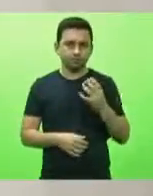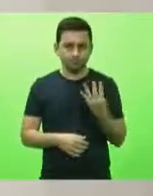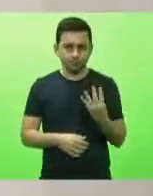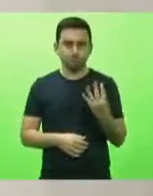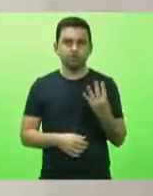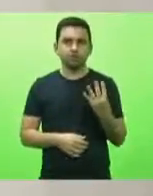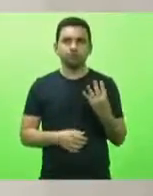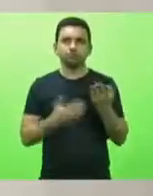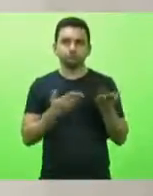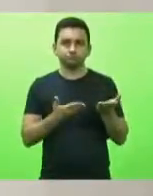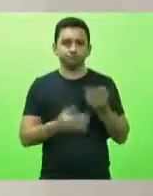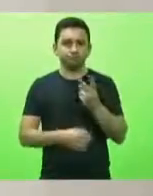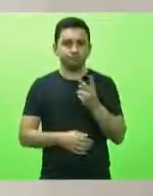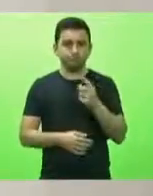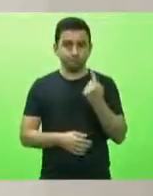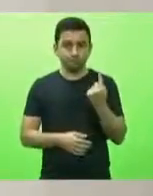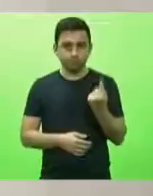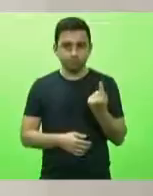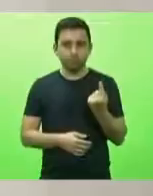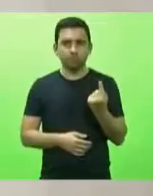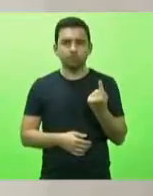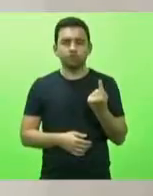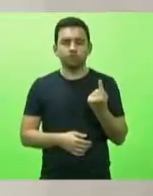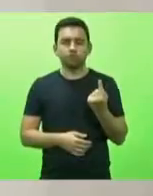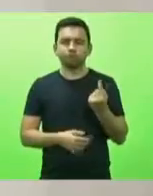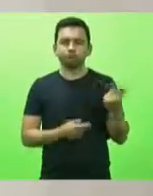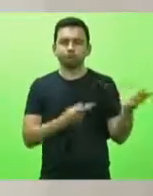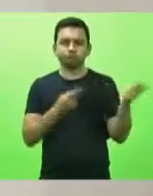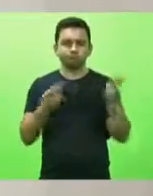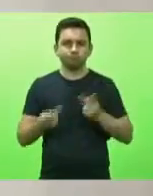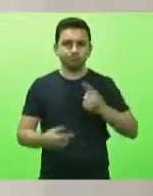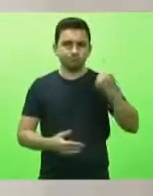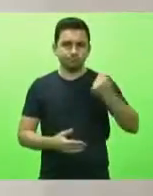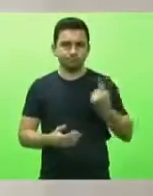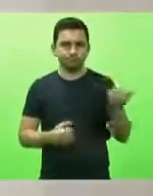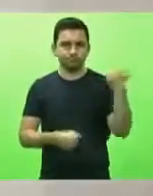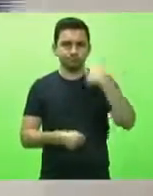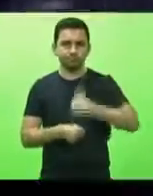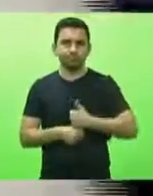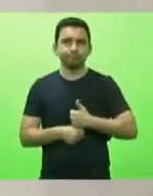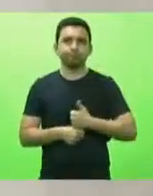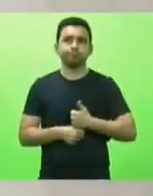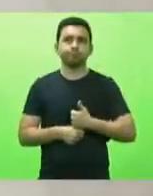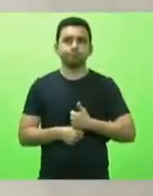00004 de 2021, a qual convidou a primeira suplente da coligação